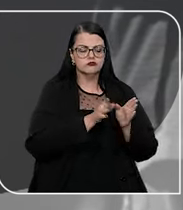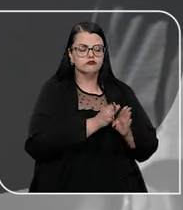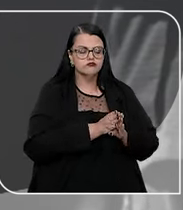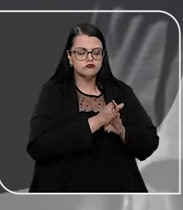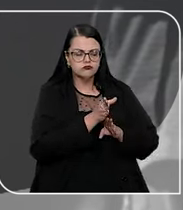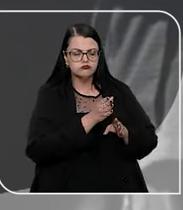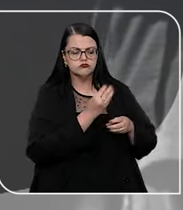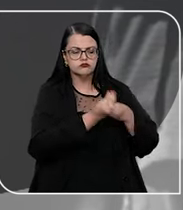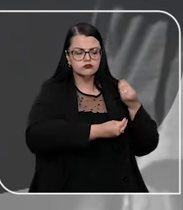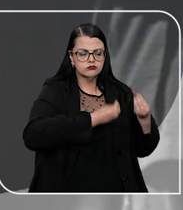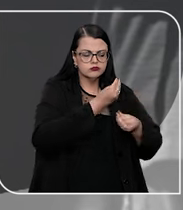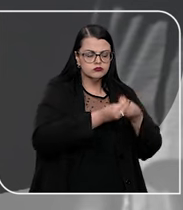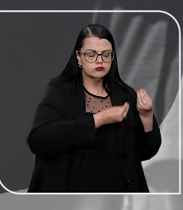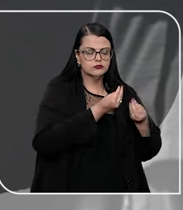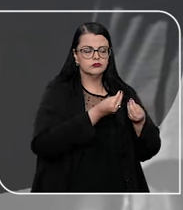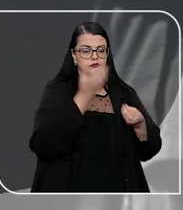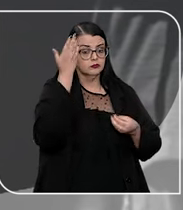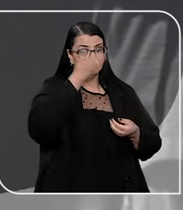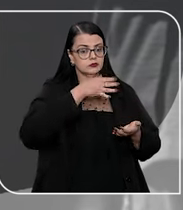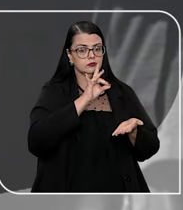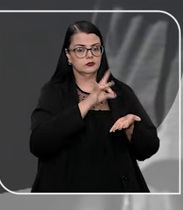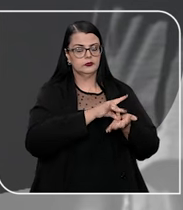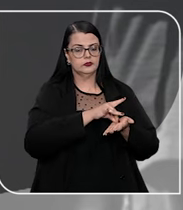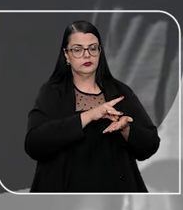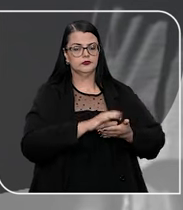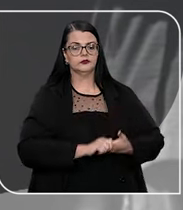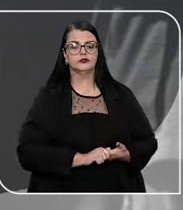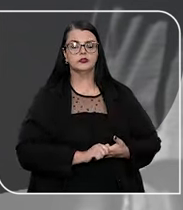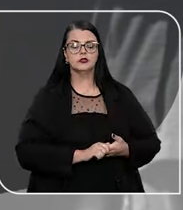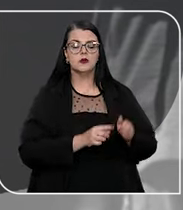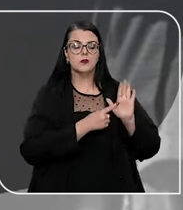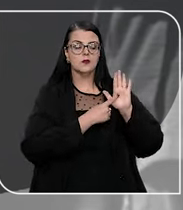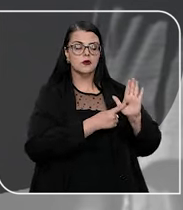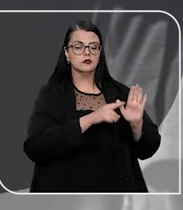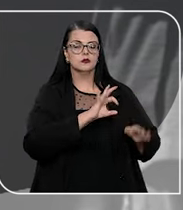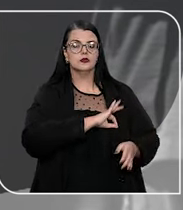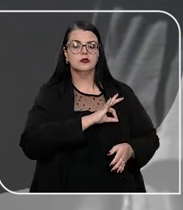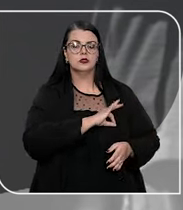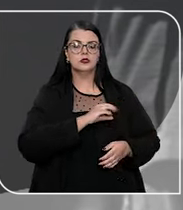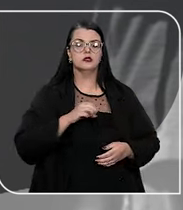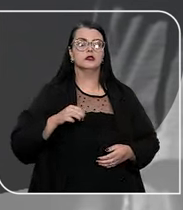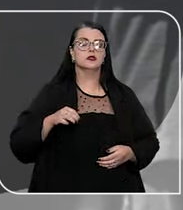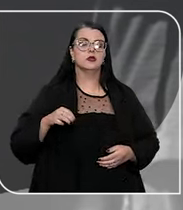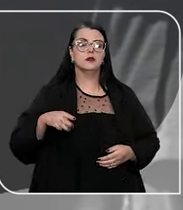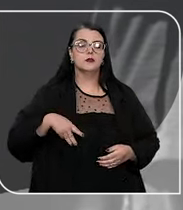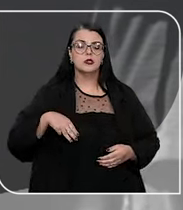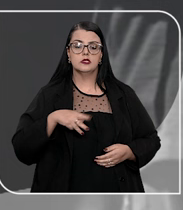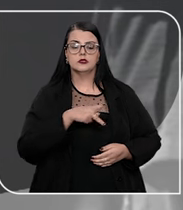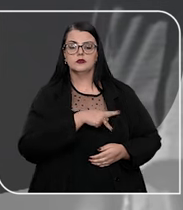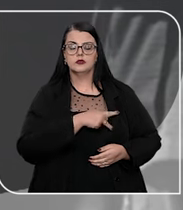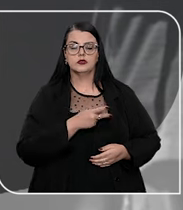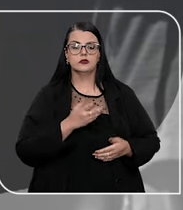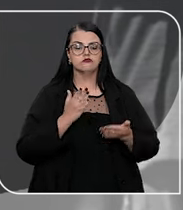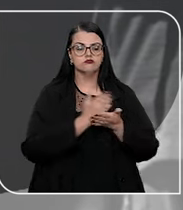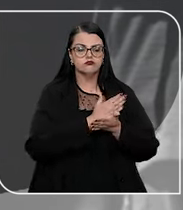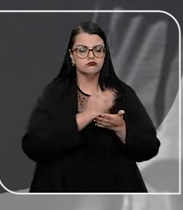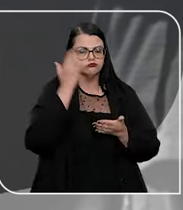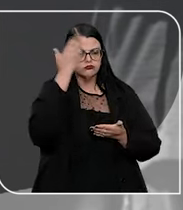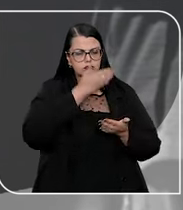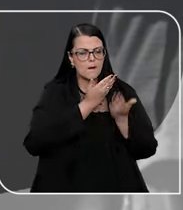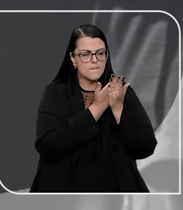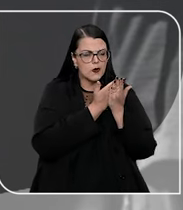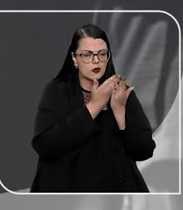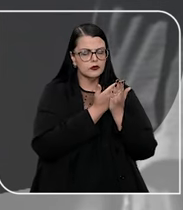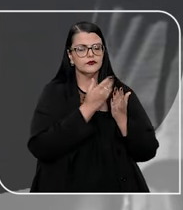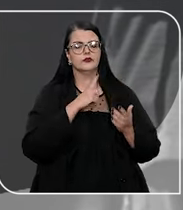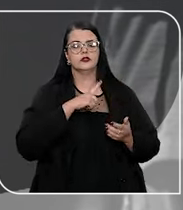orientar a investigação como meio de obtenção de provas indicando a polícia ou ao Ministério público possíveis fontes de